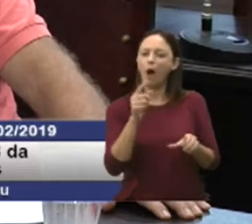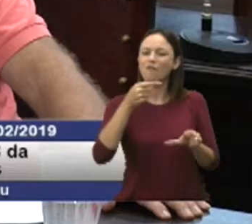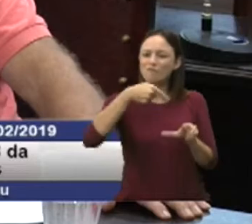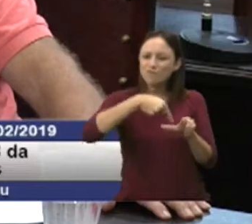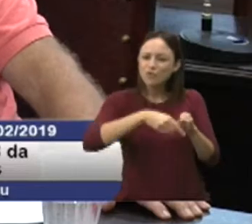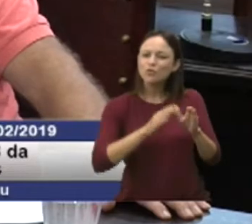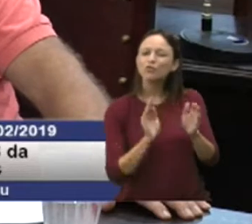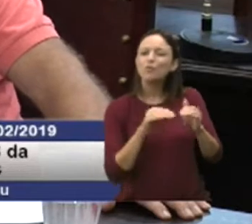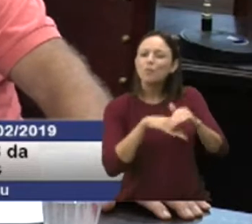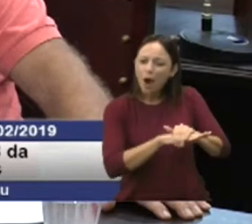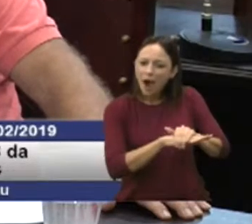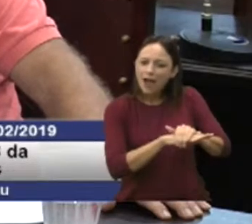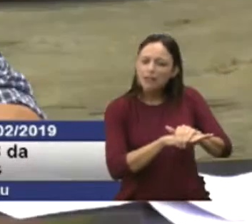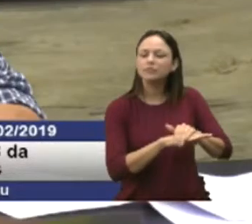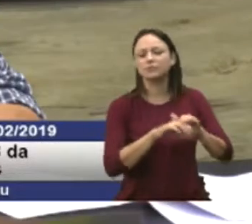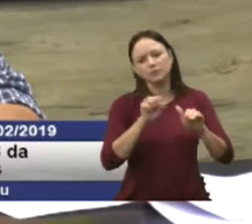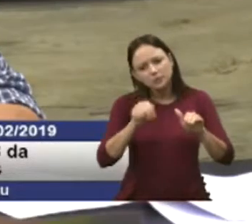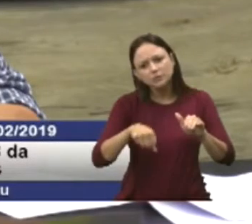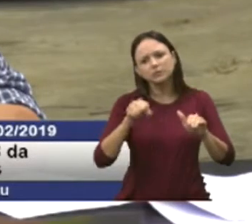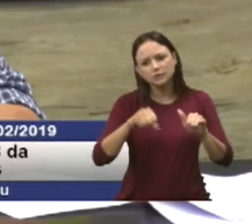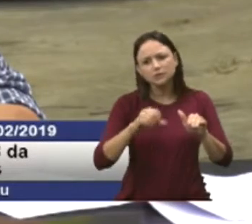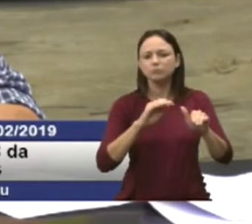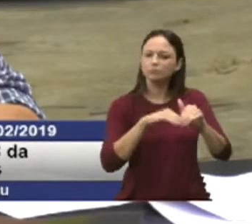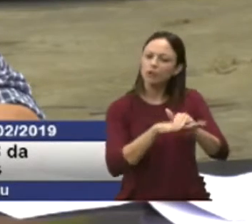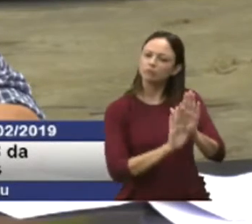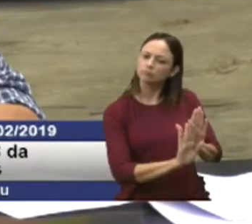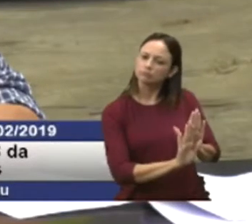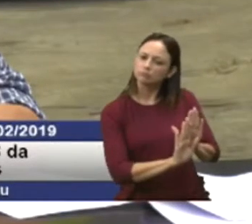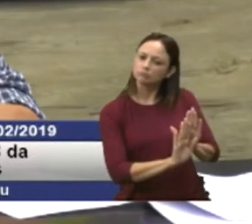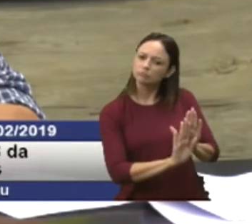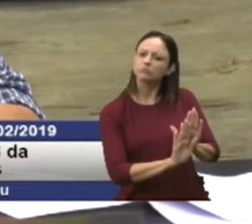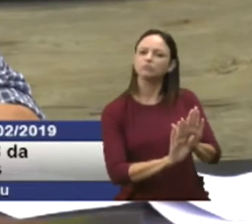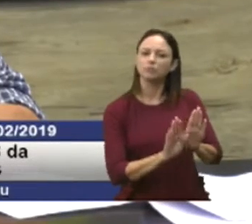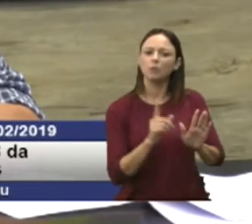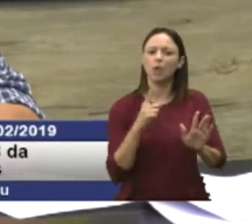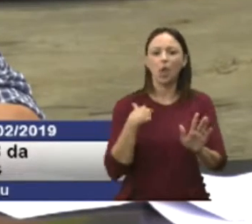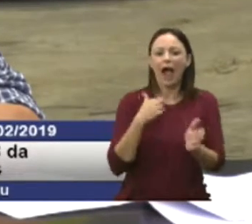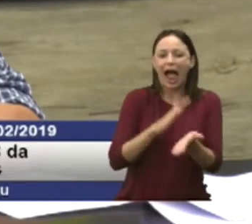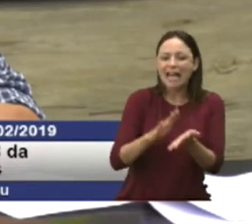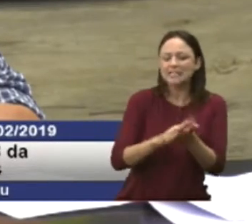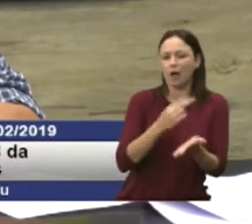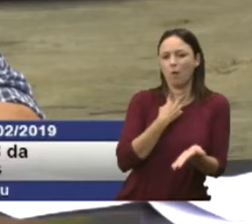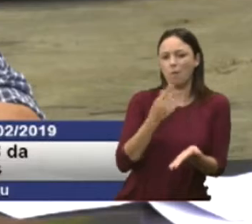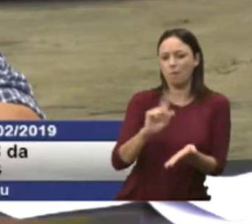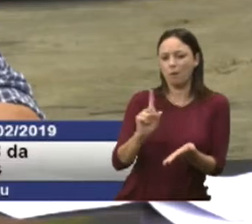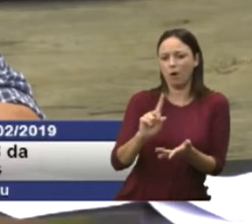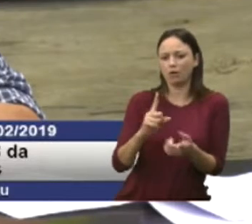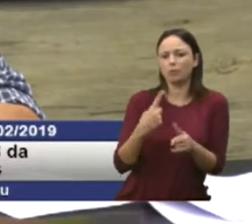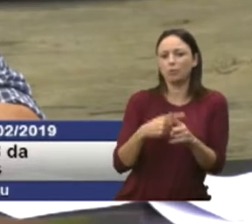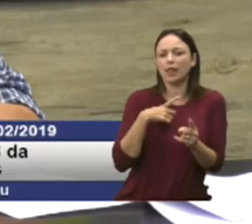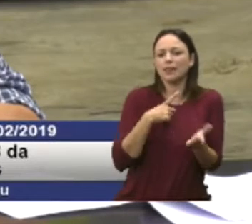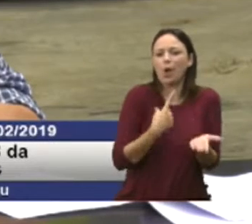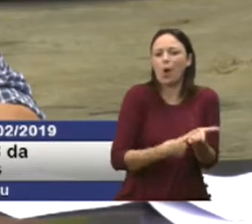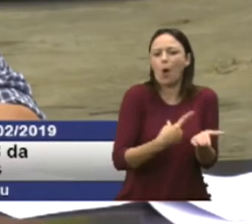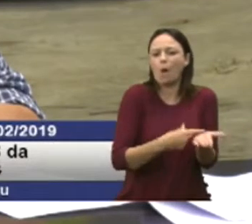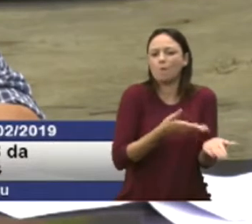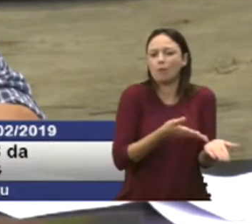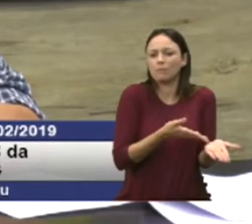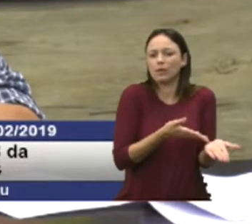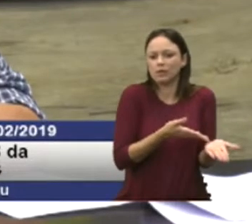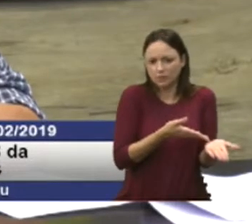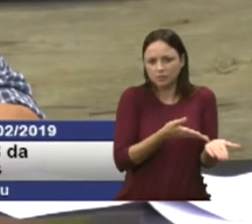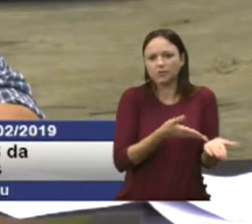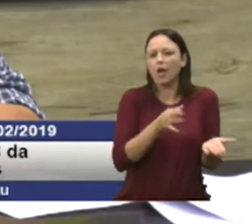Exatamente. Tá. Porque eu não posso gastá-lo porque eu já assumi o compromisso. É como se nós tivéssemos dado um cheque pré-datado